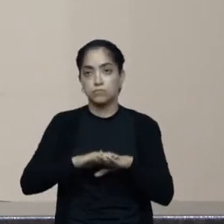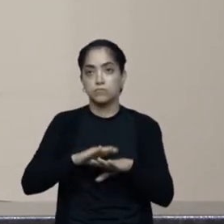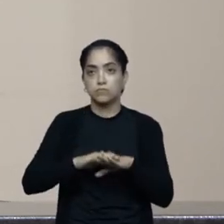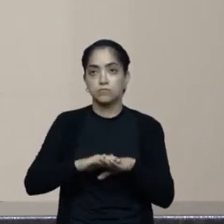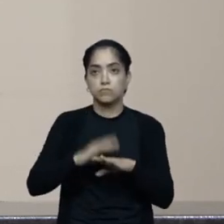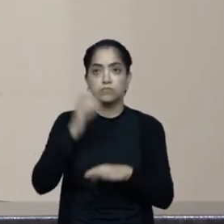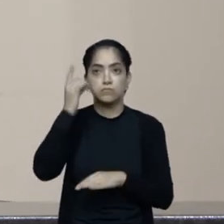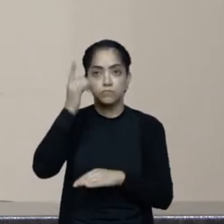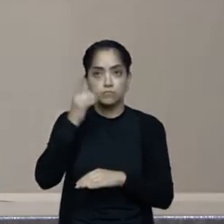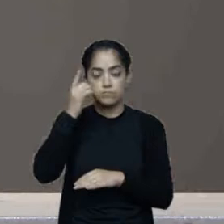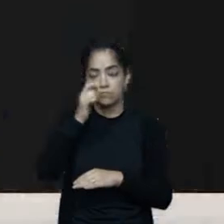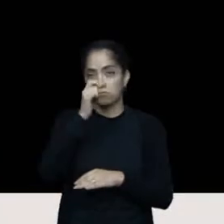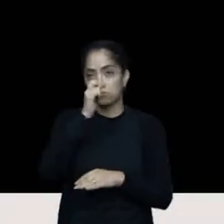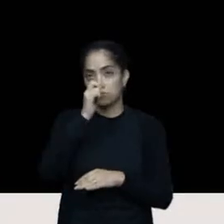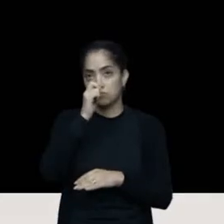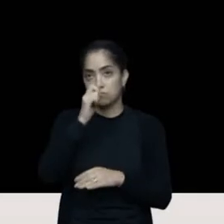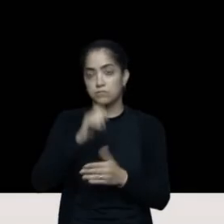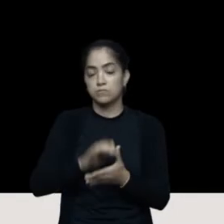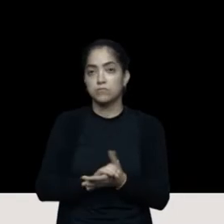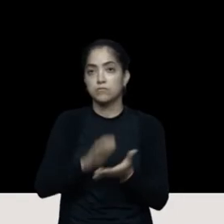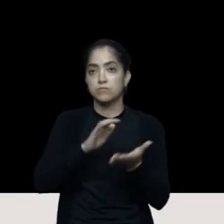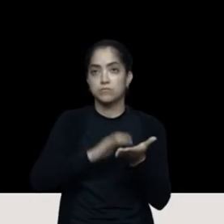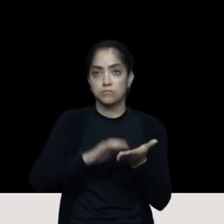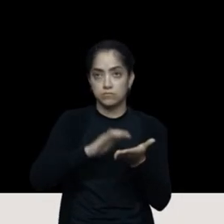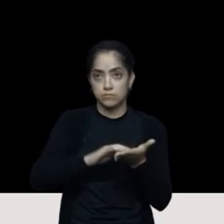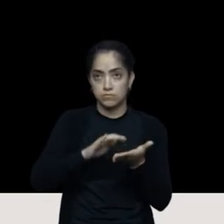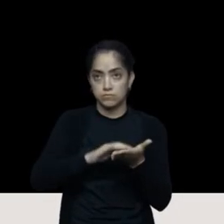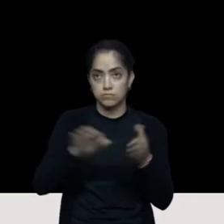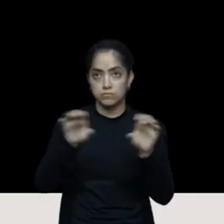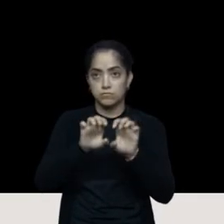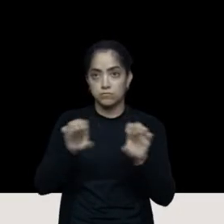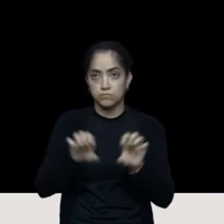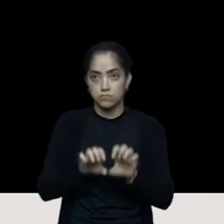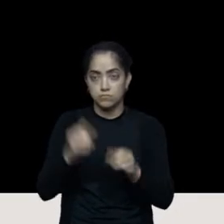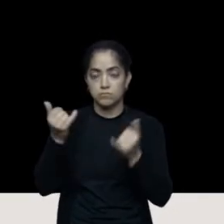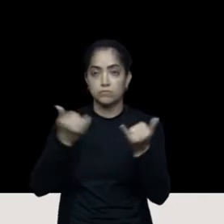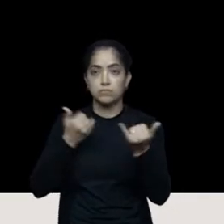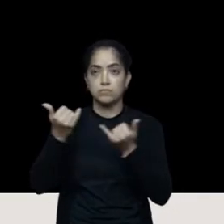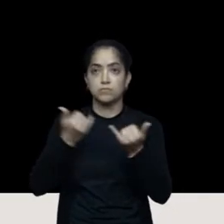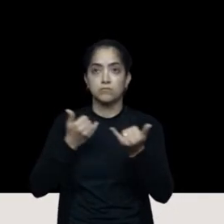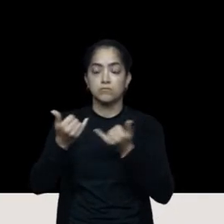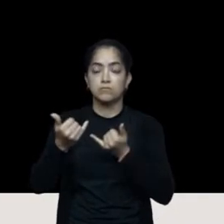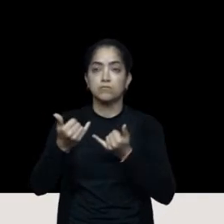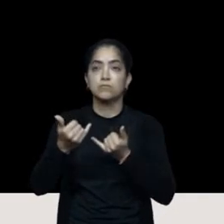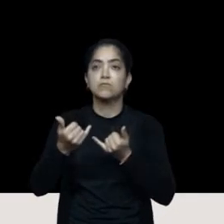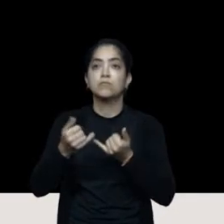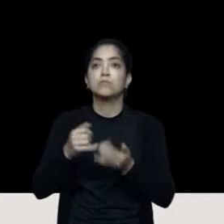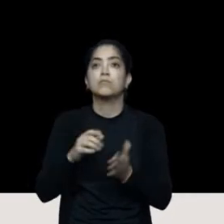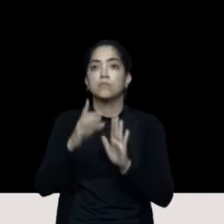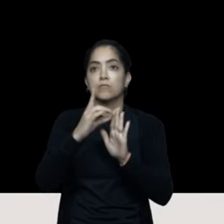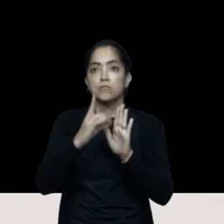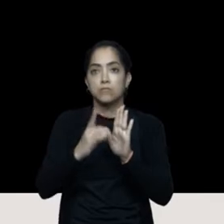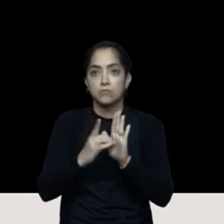Amin, solicitando ao secretário de Estado de Infraestrutura informações acerca do edital número